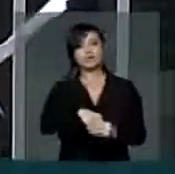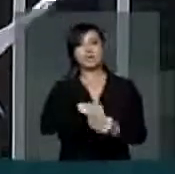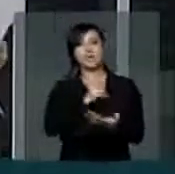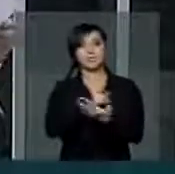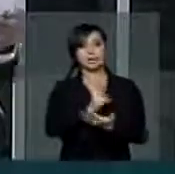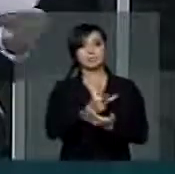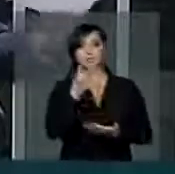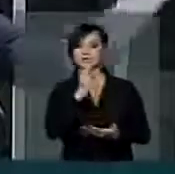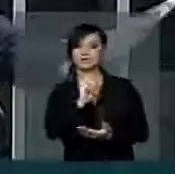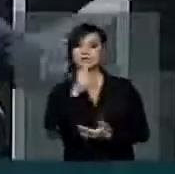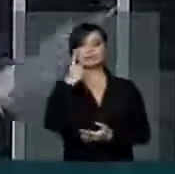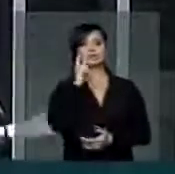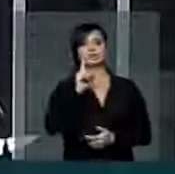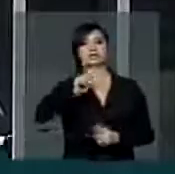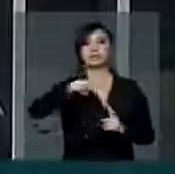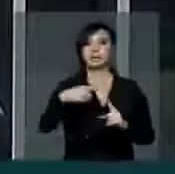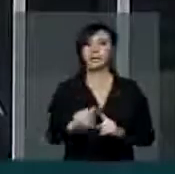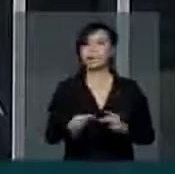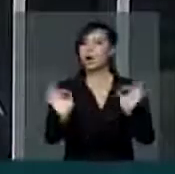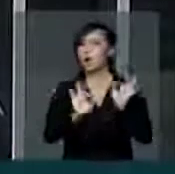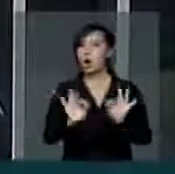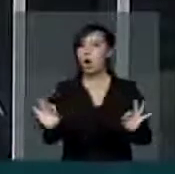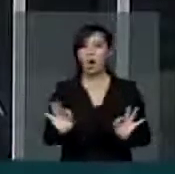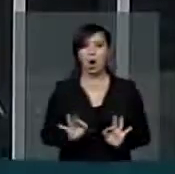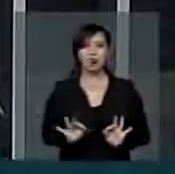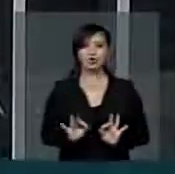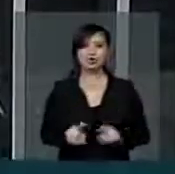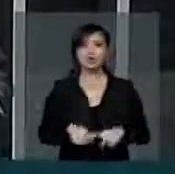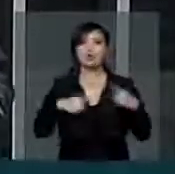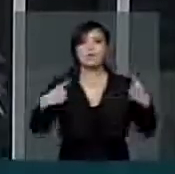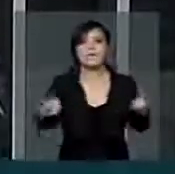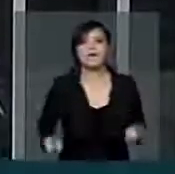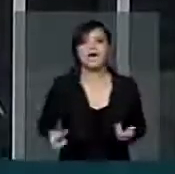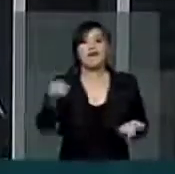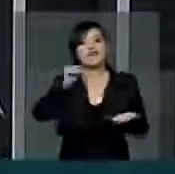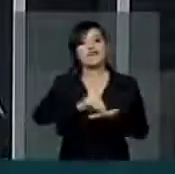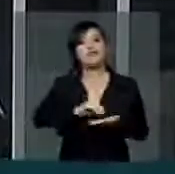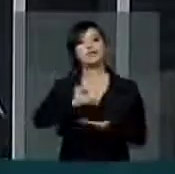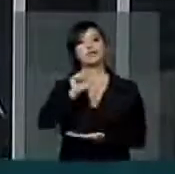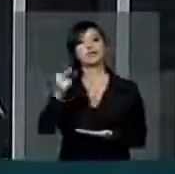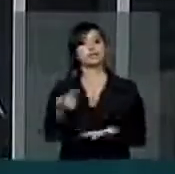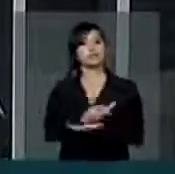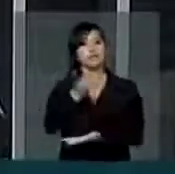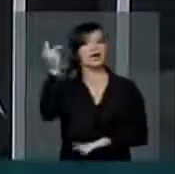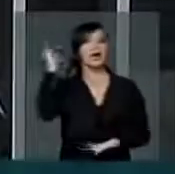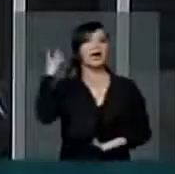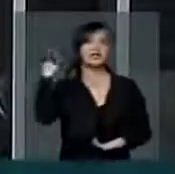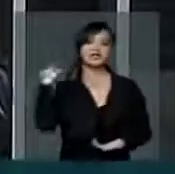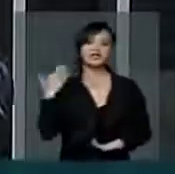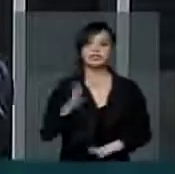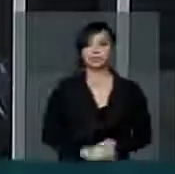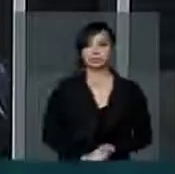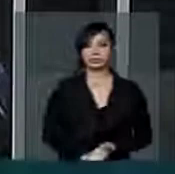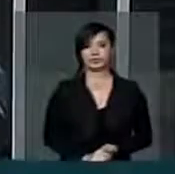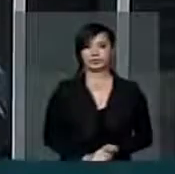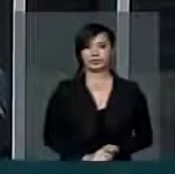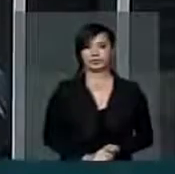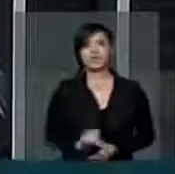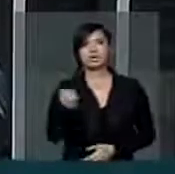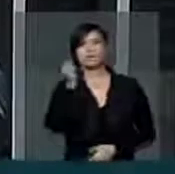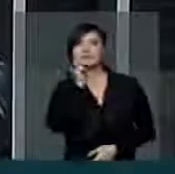pauta. Até aí, nota 10. Mas nós temos que ver, como diria aquele artista